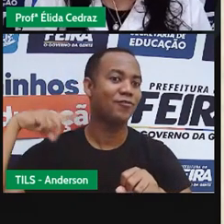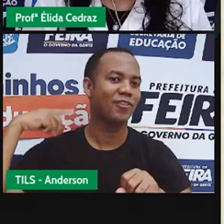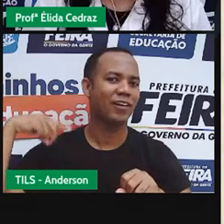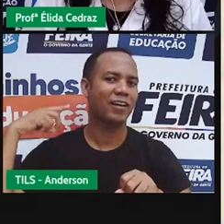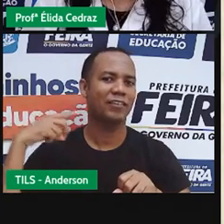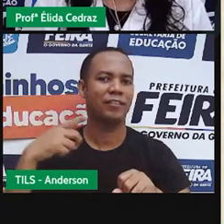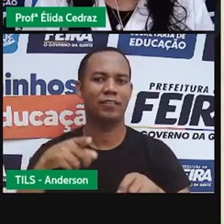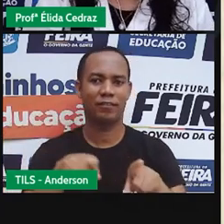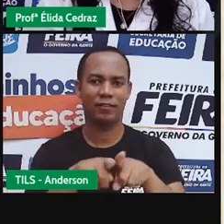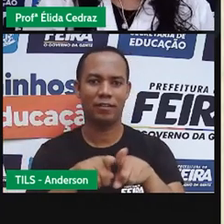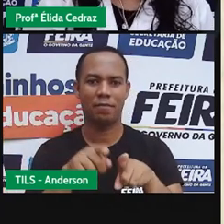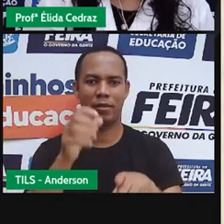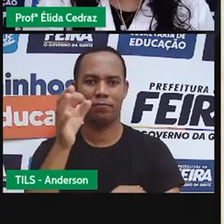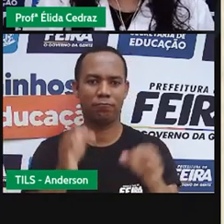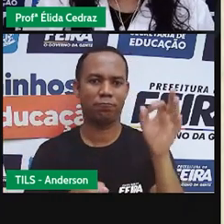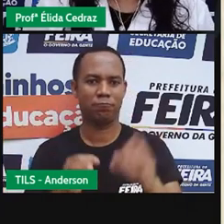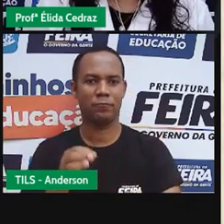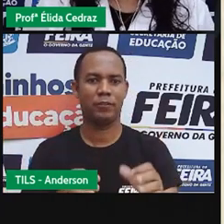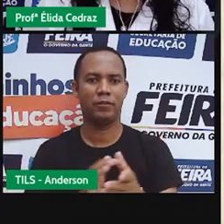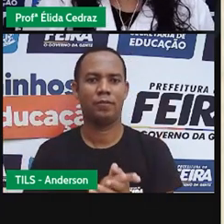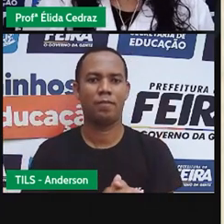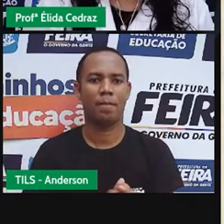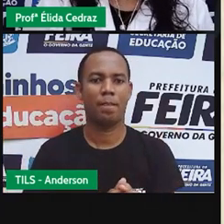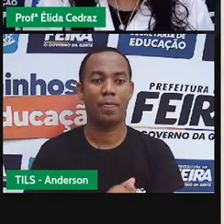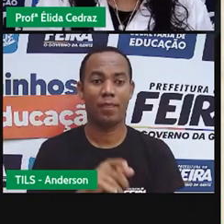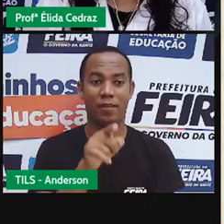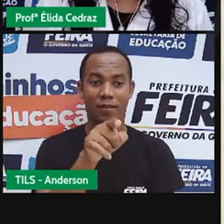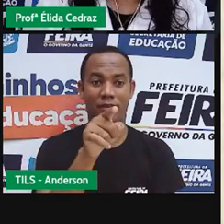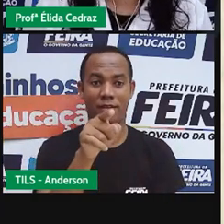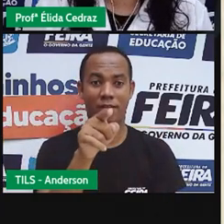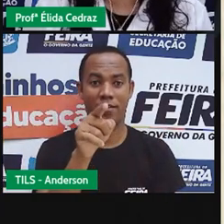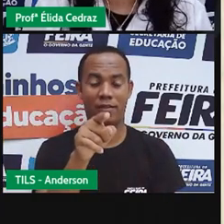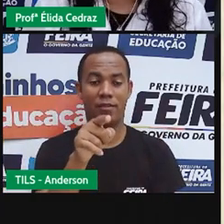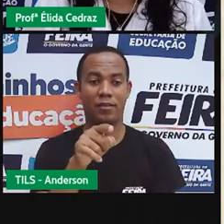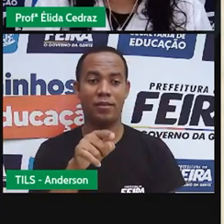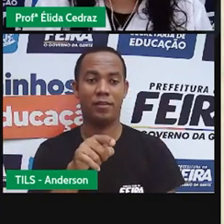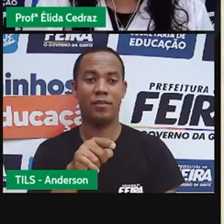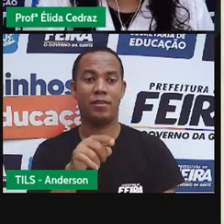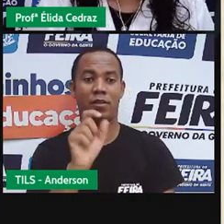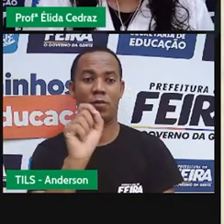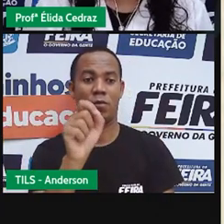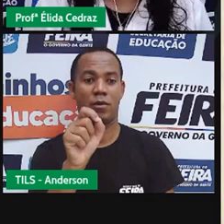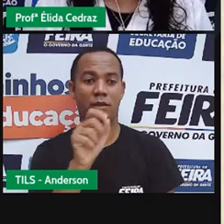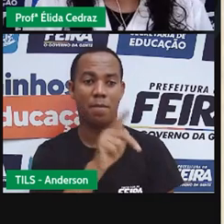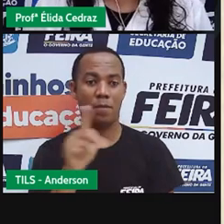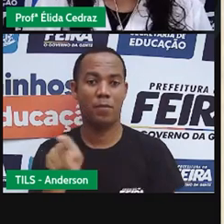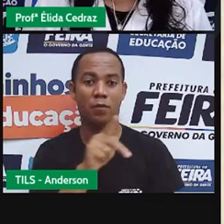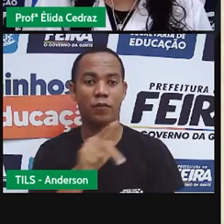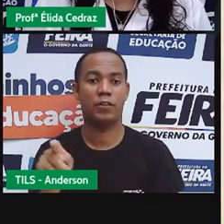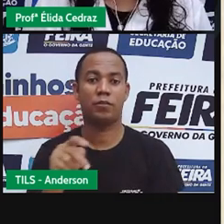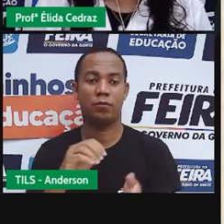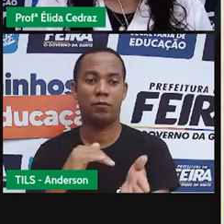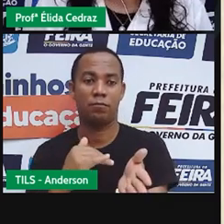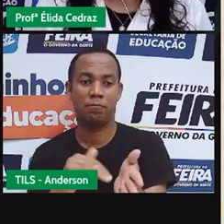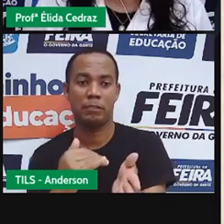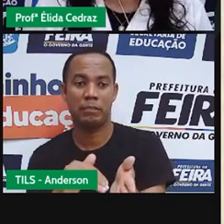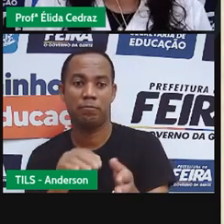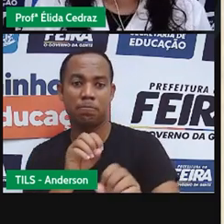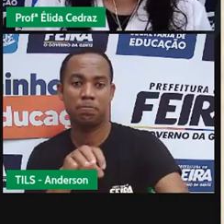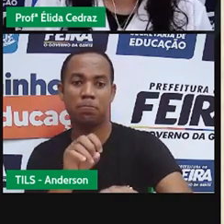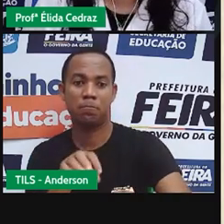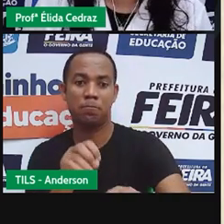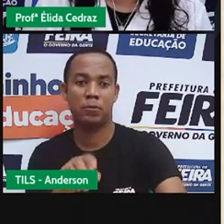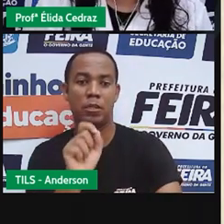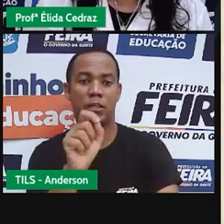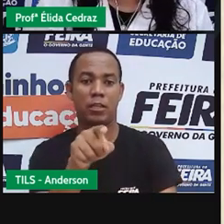juíza. E aqui, ele é doutor em educação e vencedor do prêmio Jabuti,